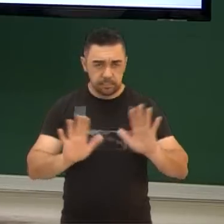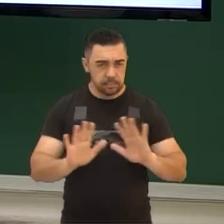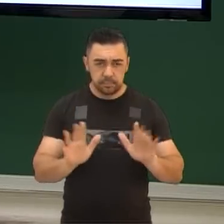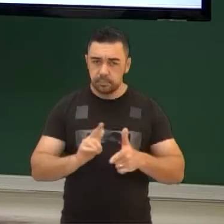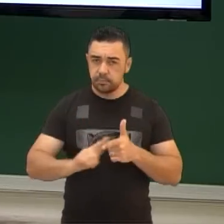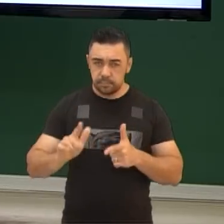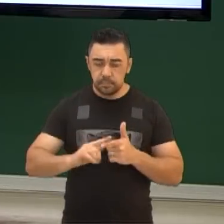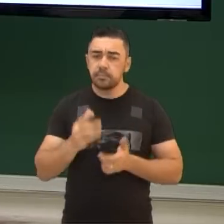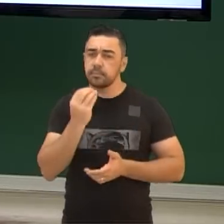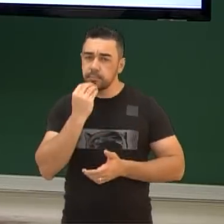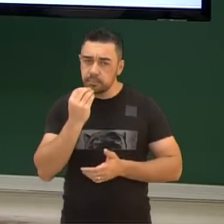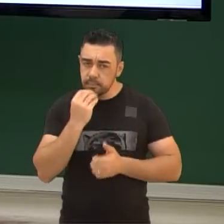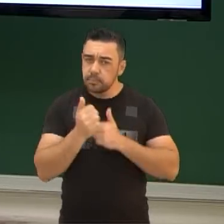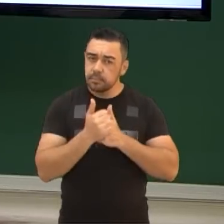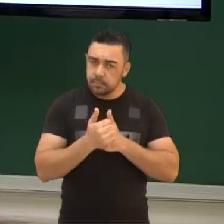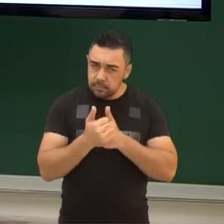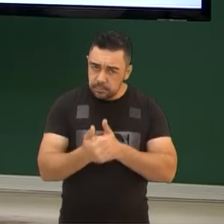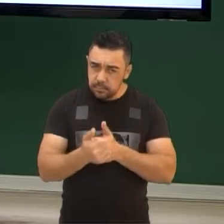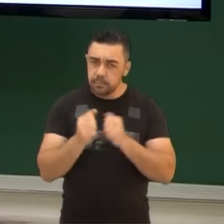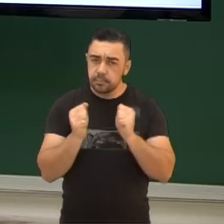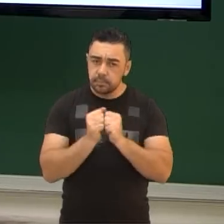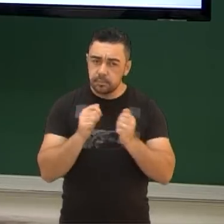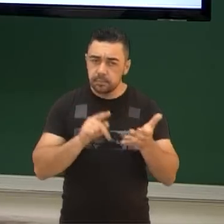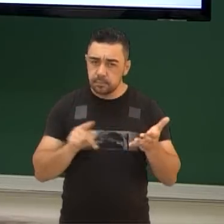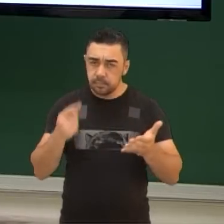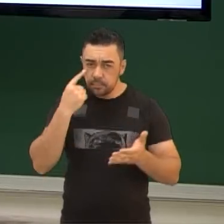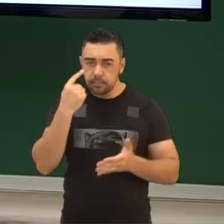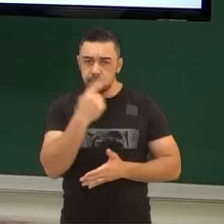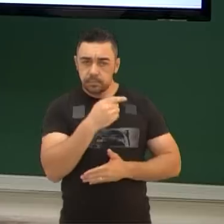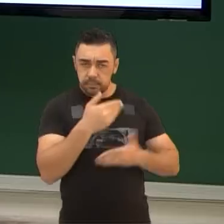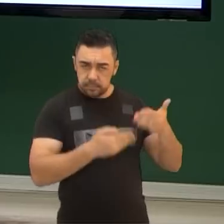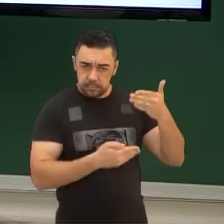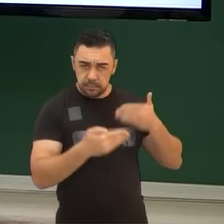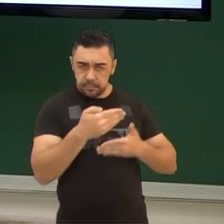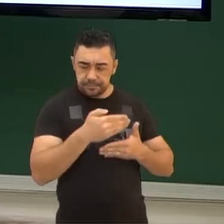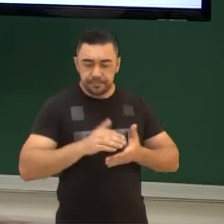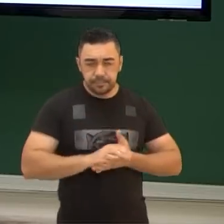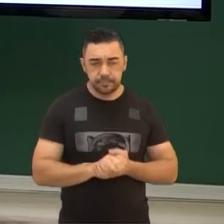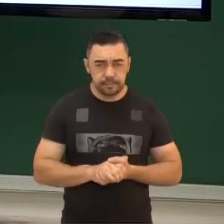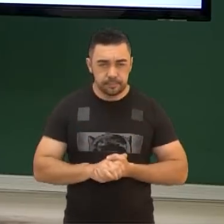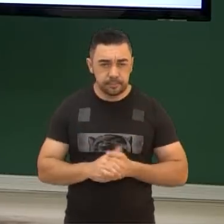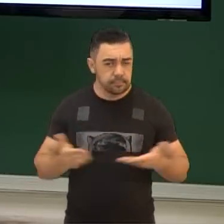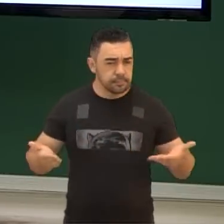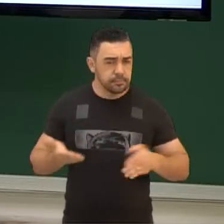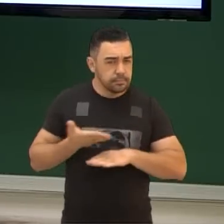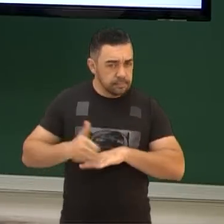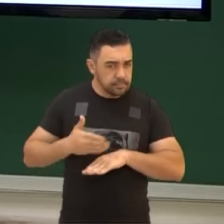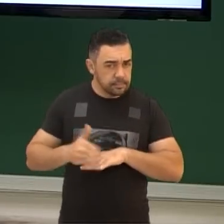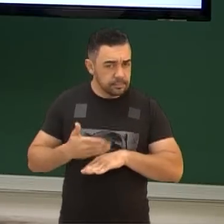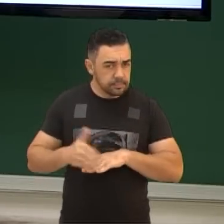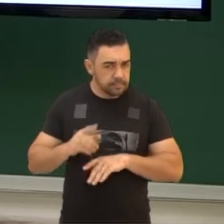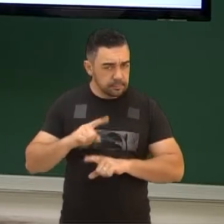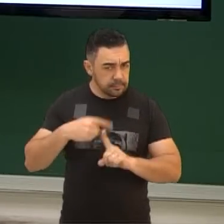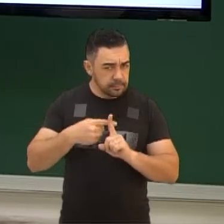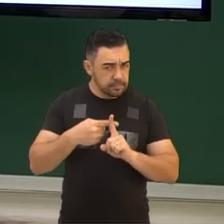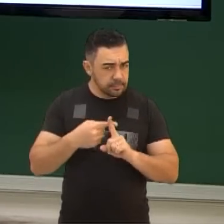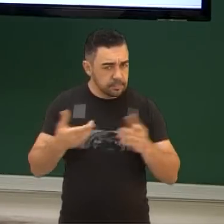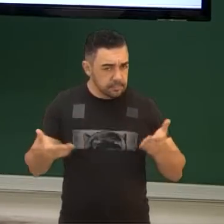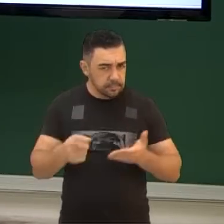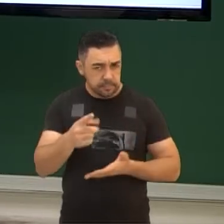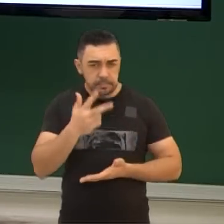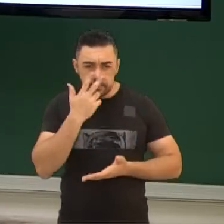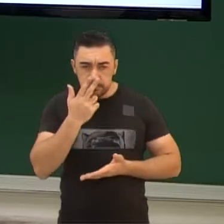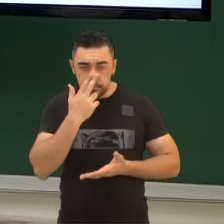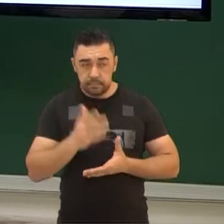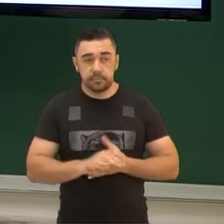tá? Tentem acompanhar aqui com a professora ou vejam lá nos slides. Então, vamos praticar mais um pouco hoje. O que vocês